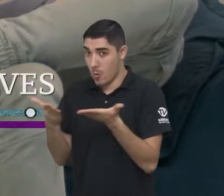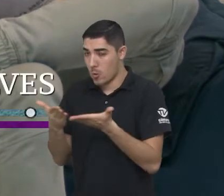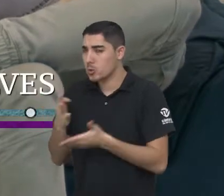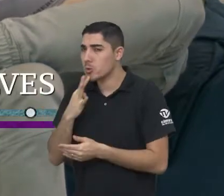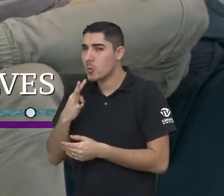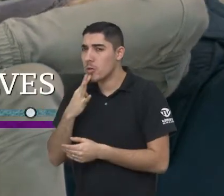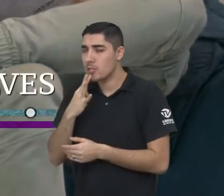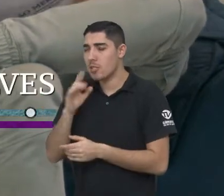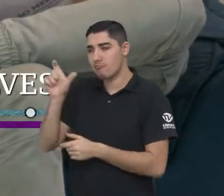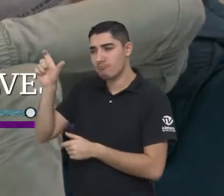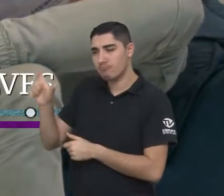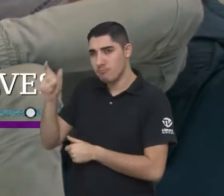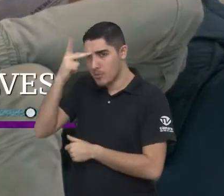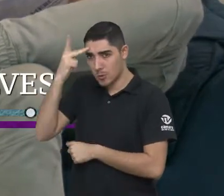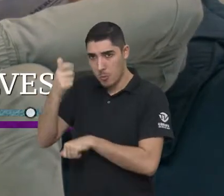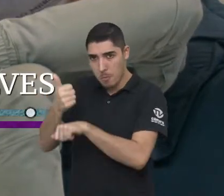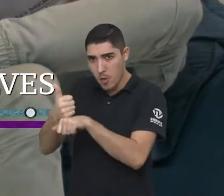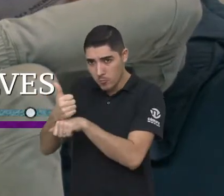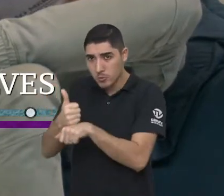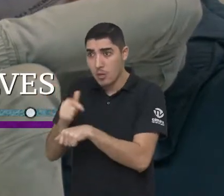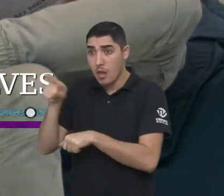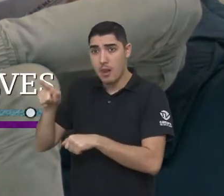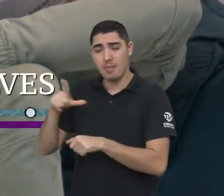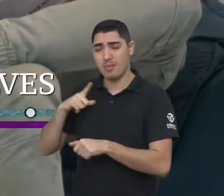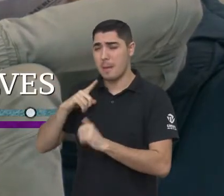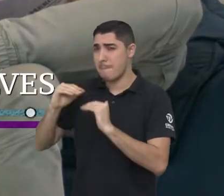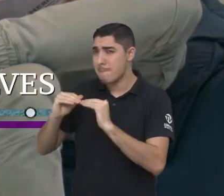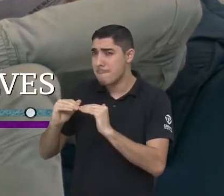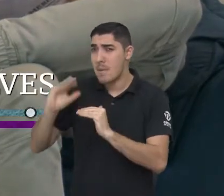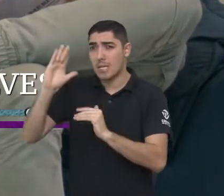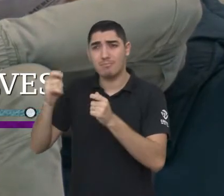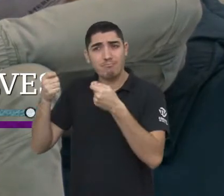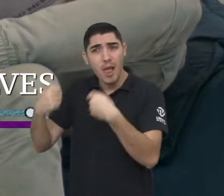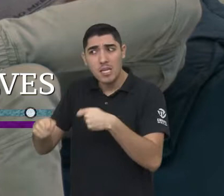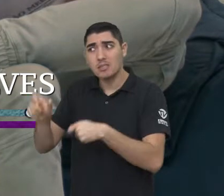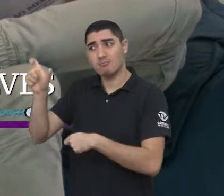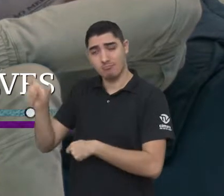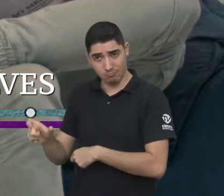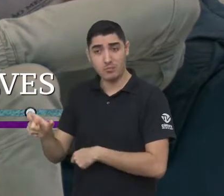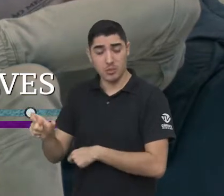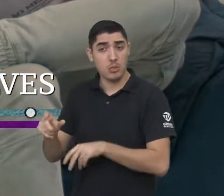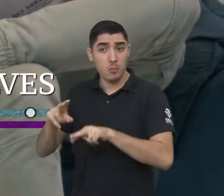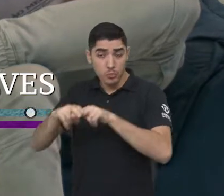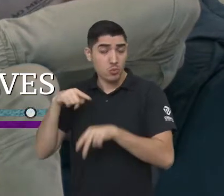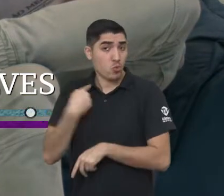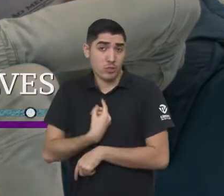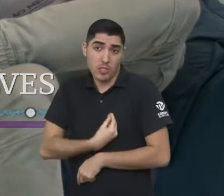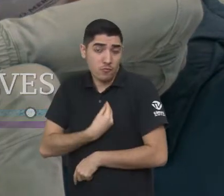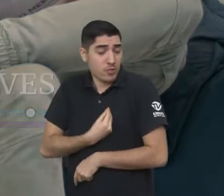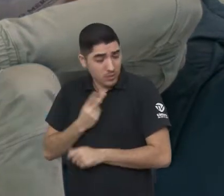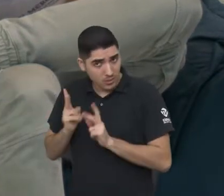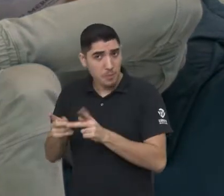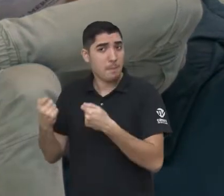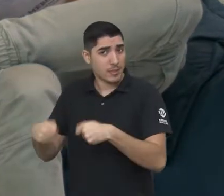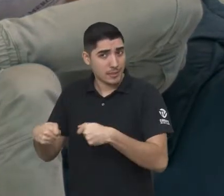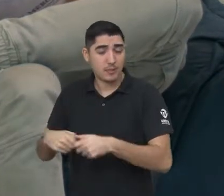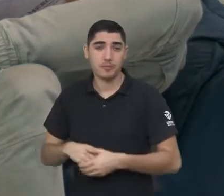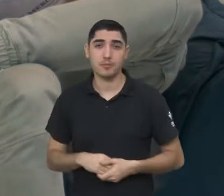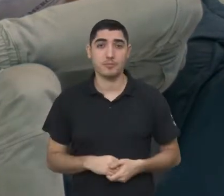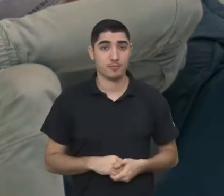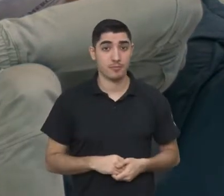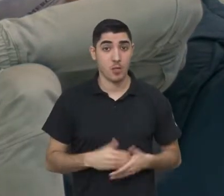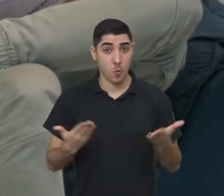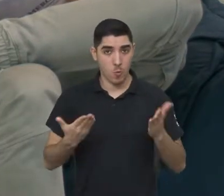hoje nós vamos conhecer um profissional que tem sido cada vez mais necessário em quase todas as partes das nossas vidas. O